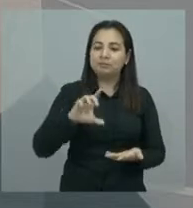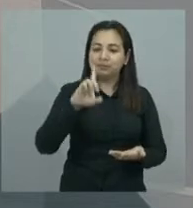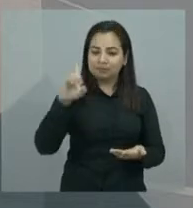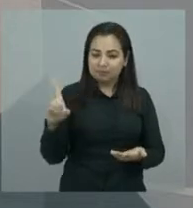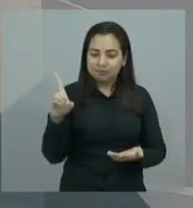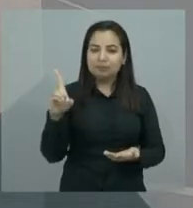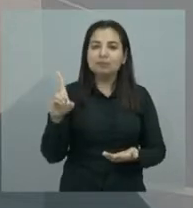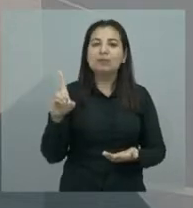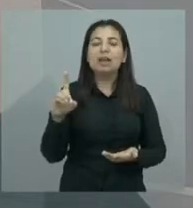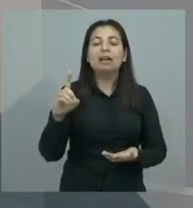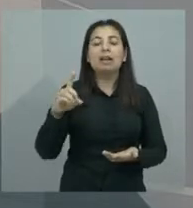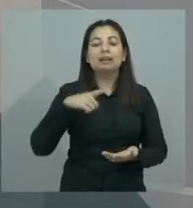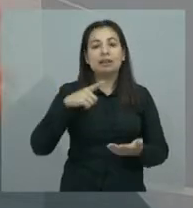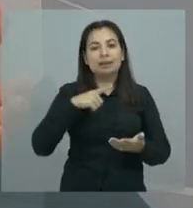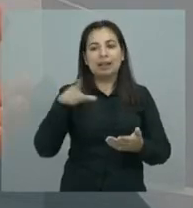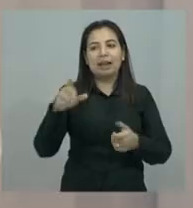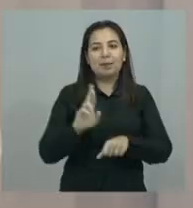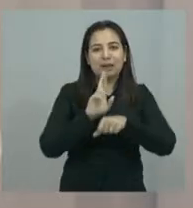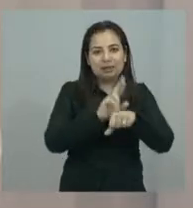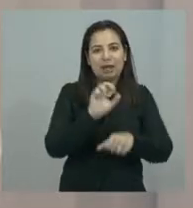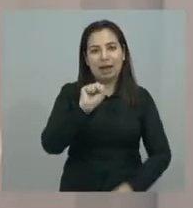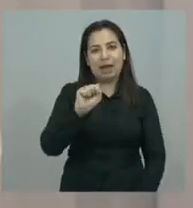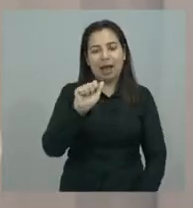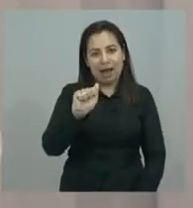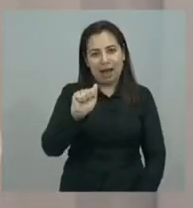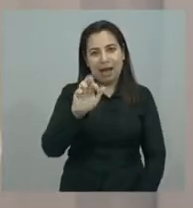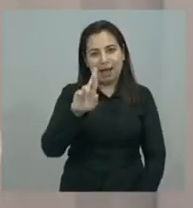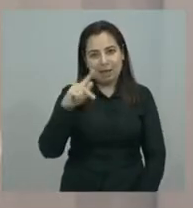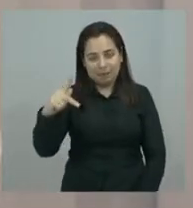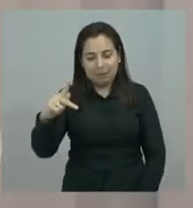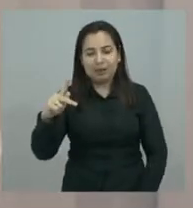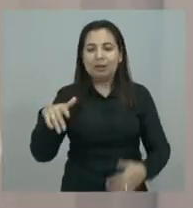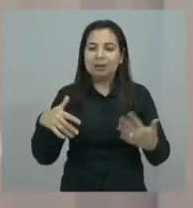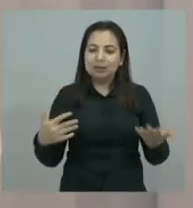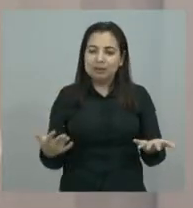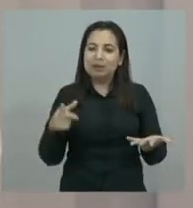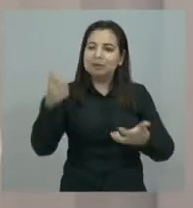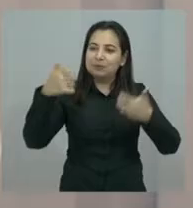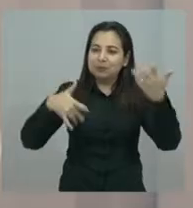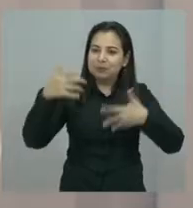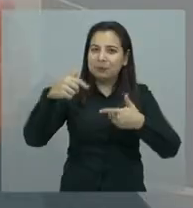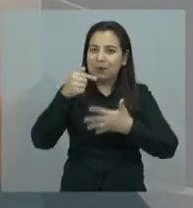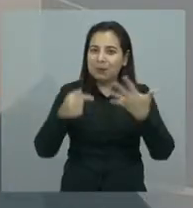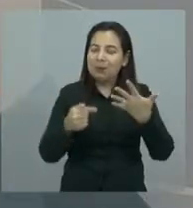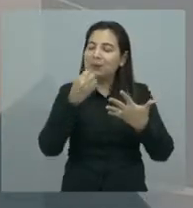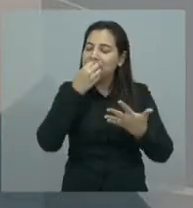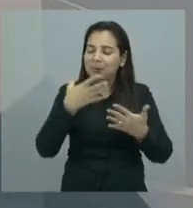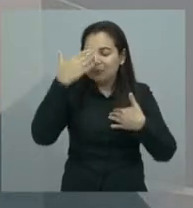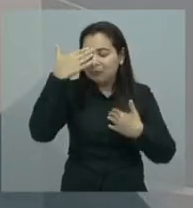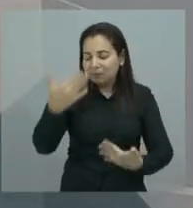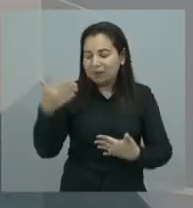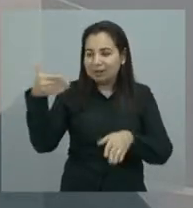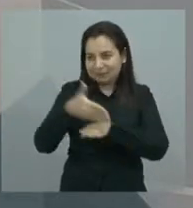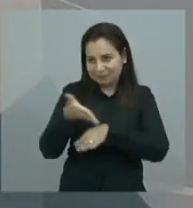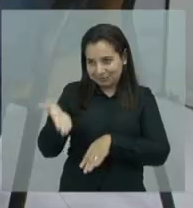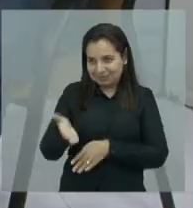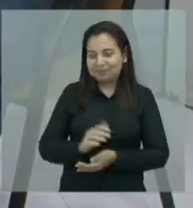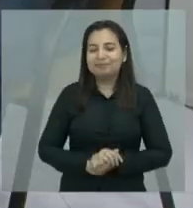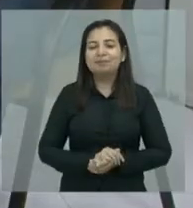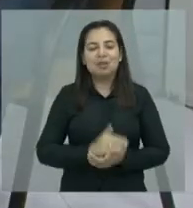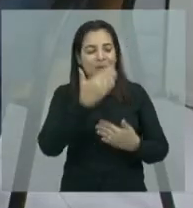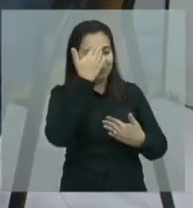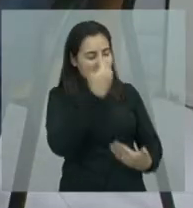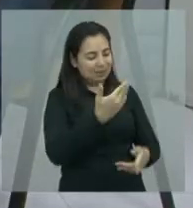muito obrigado pela entrevista e por esses esclarecimentos que você prestou aqui a respeito dessa doença. Muito obrigado. Eu que agradeço, Paulo. Muito